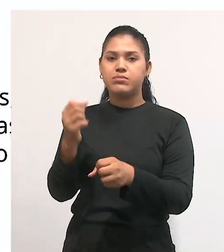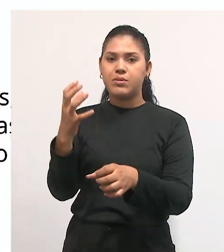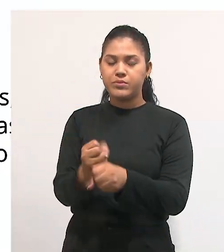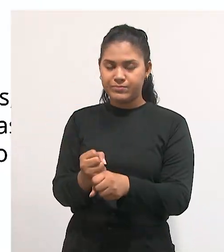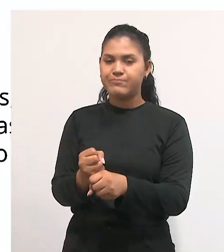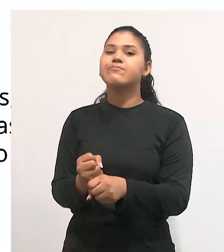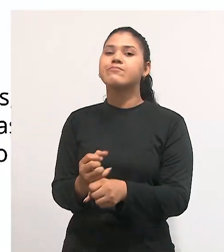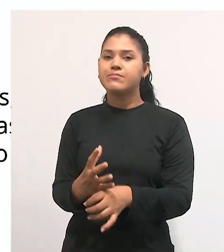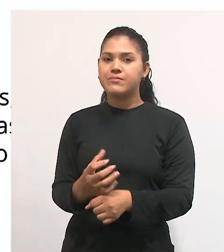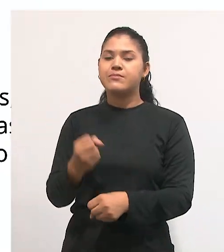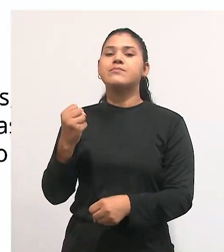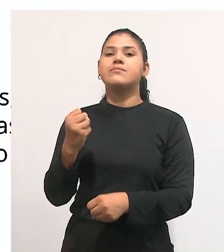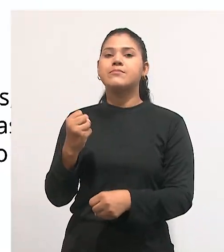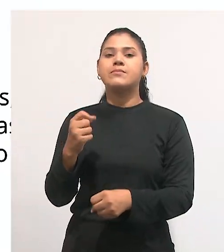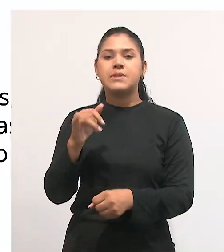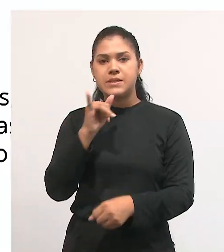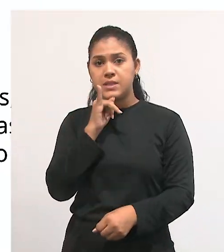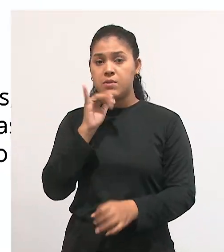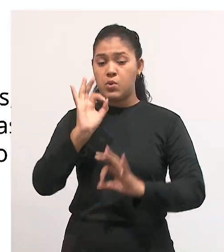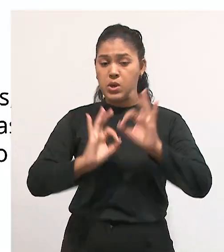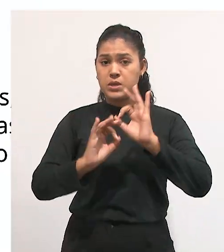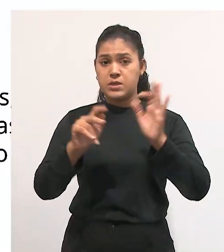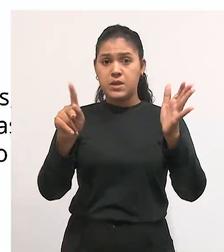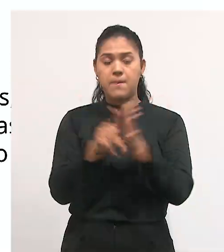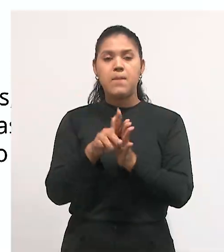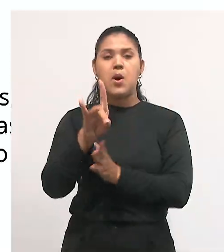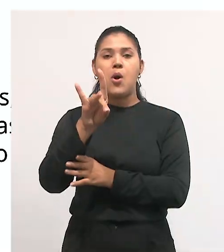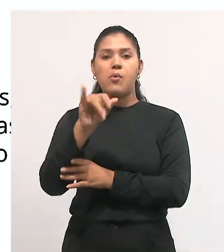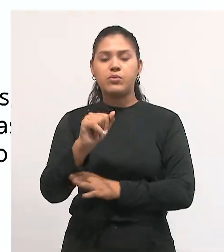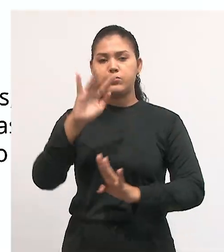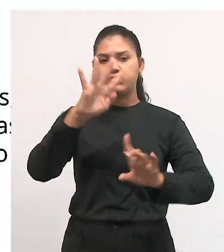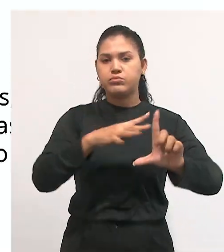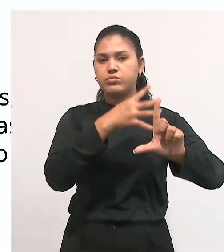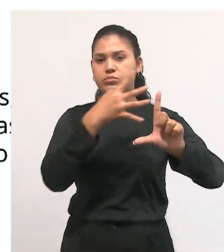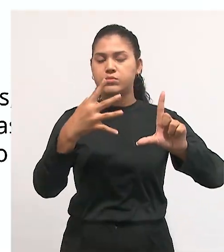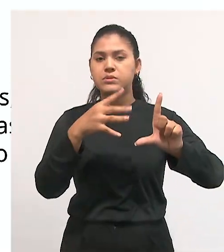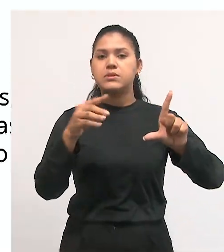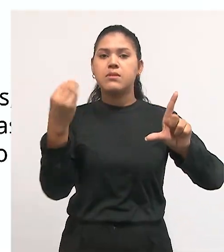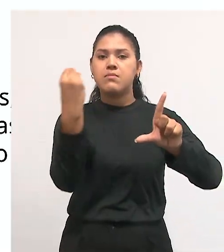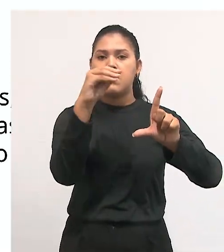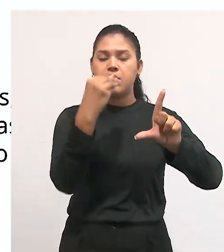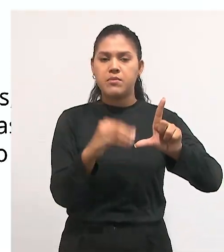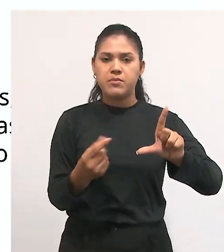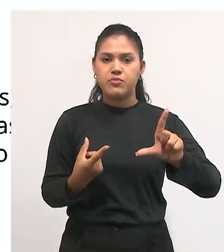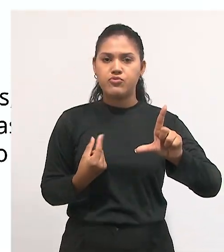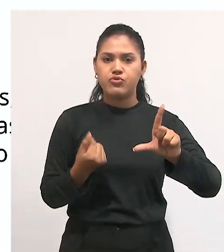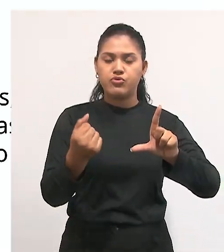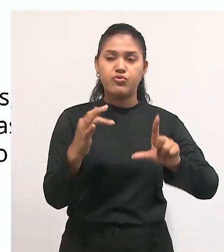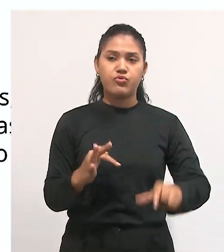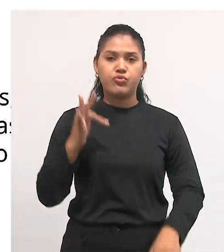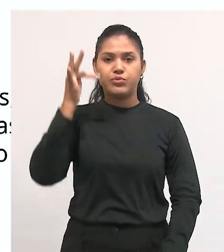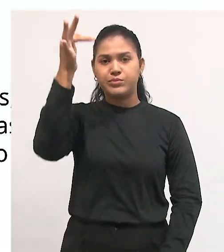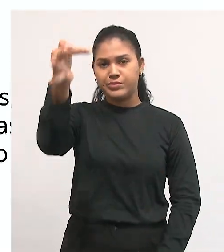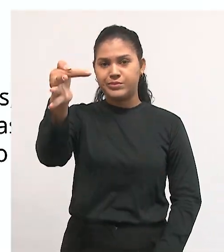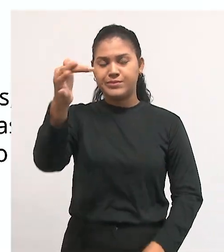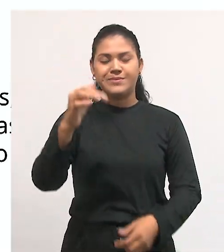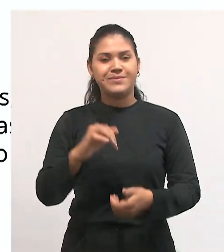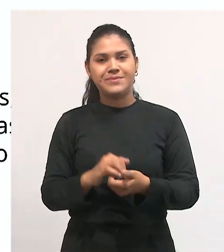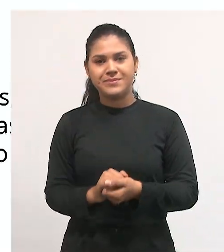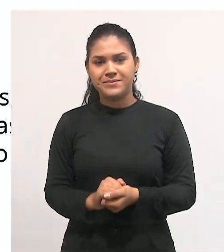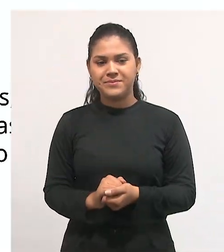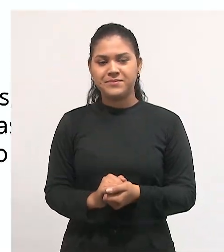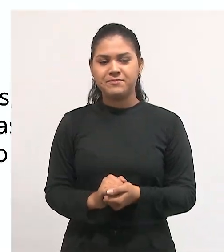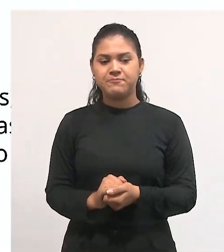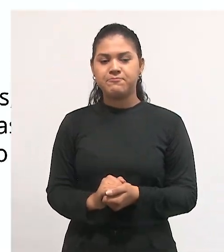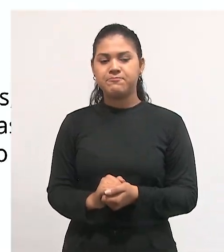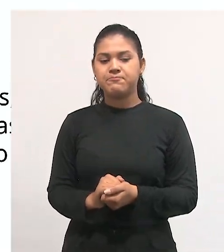exemplo, elaborar cronogramas financeiros e projeções futuras, né? Já quando